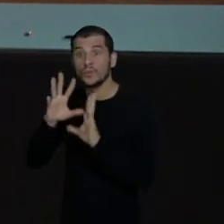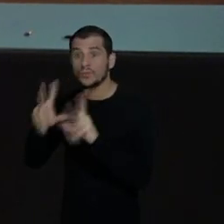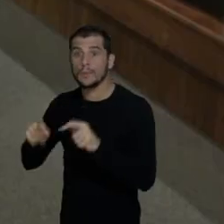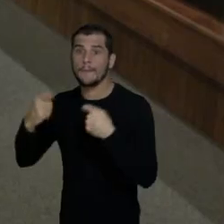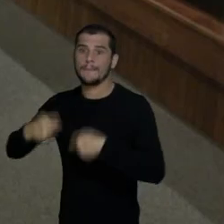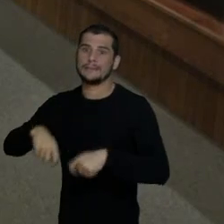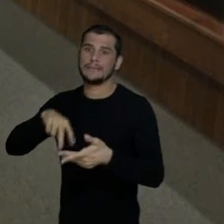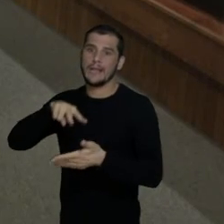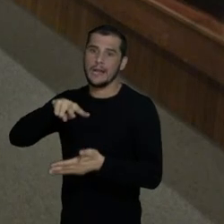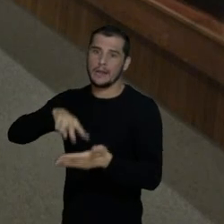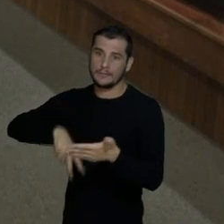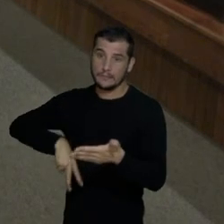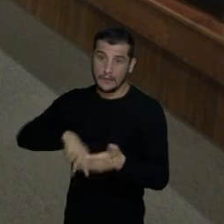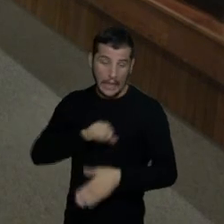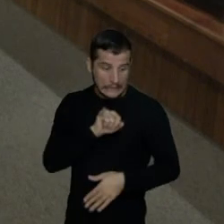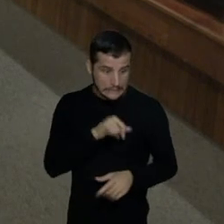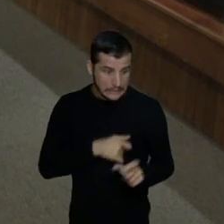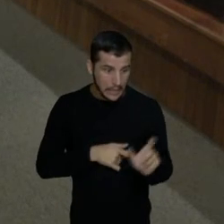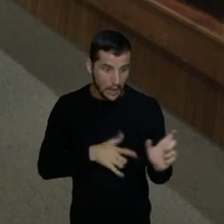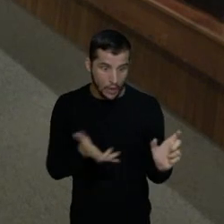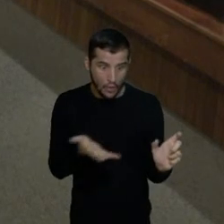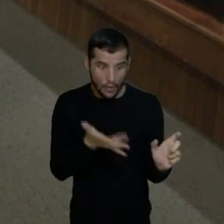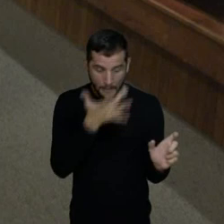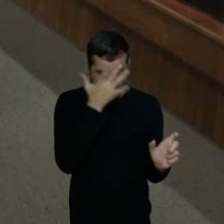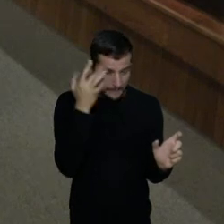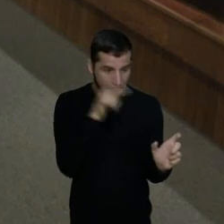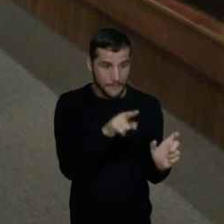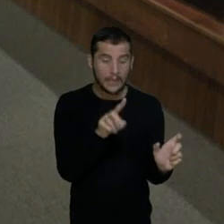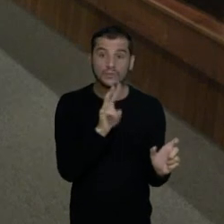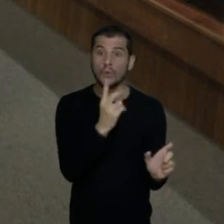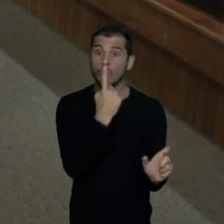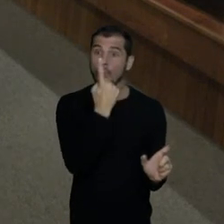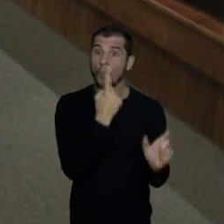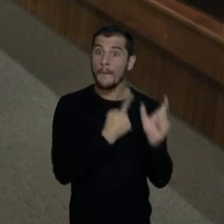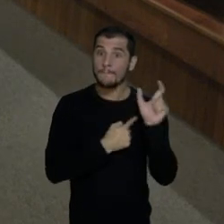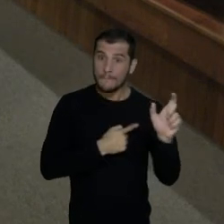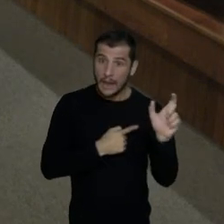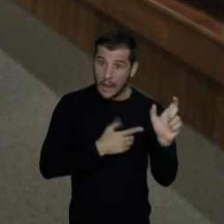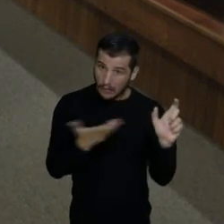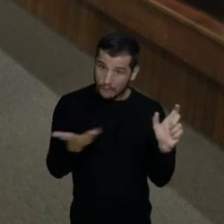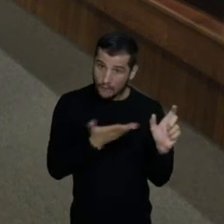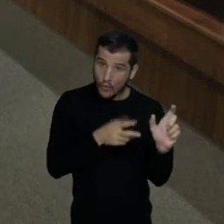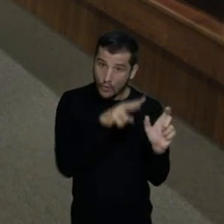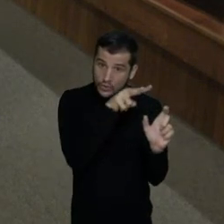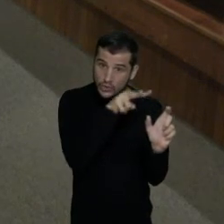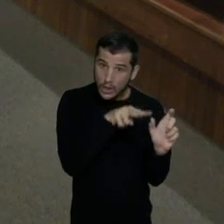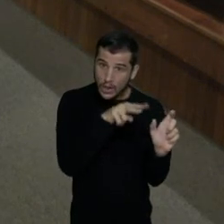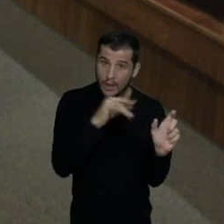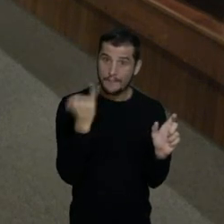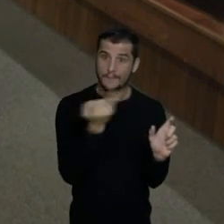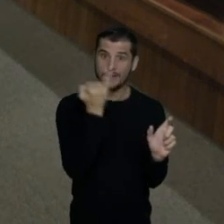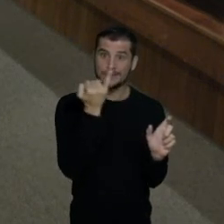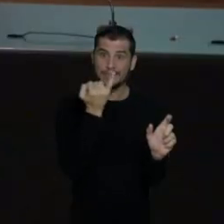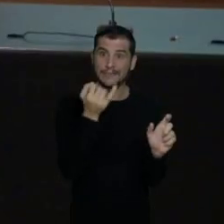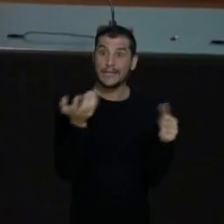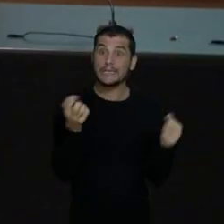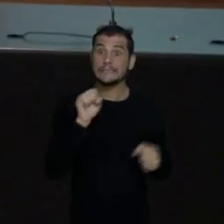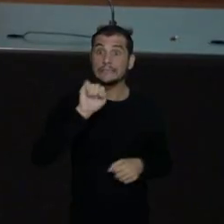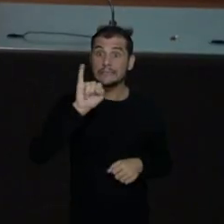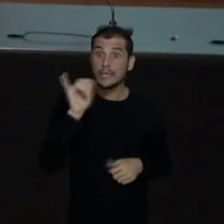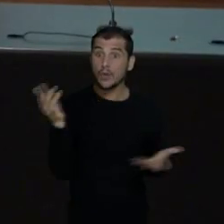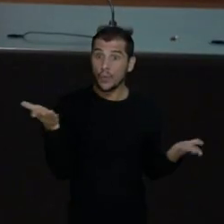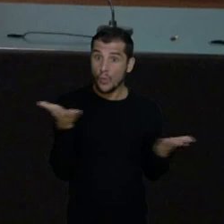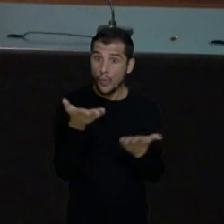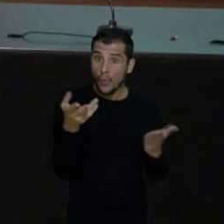palavra hoje ele vai ler uma palavra se ele ele consegue ler uma frase ele vai ler uma frase porque semana que vem ele vai ler duas